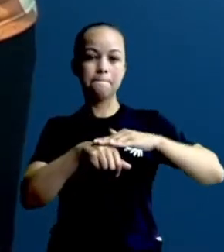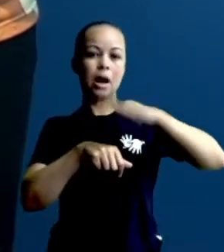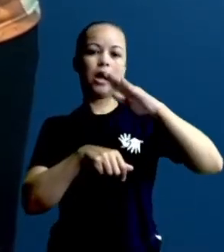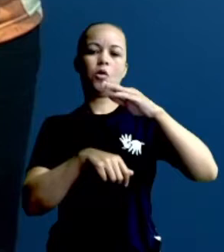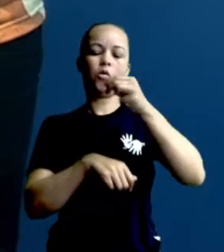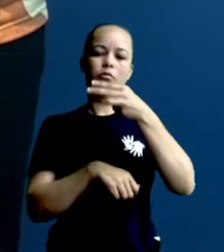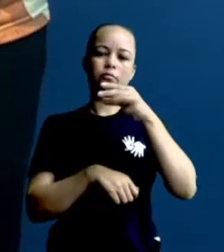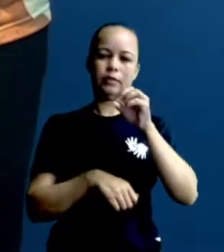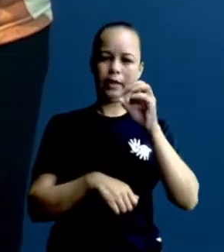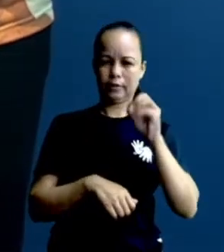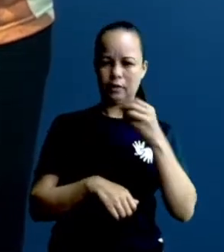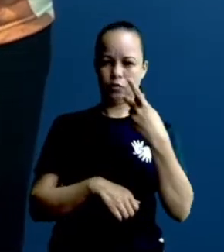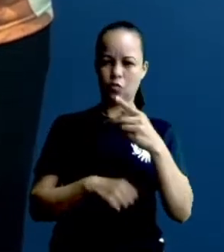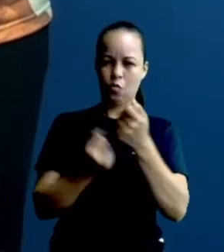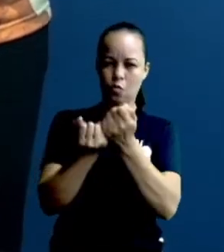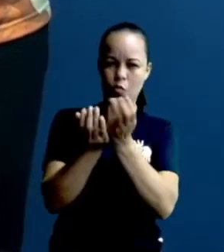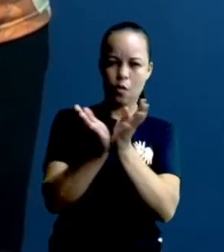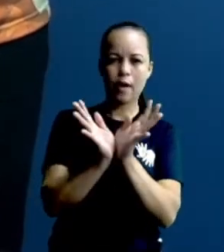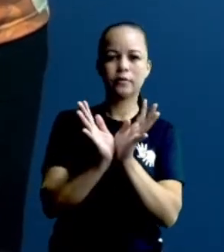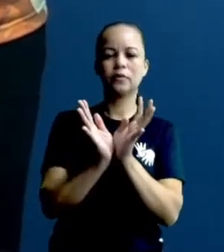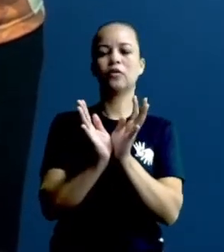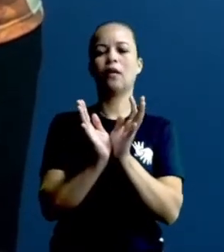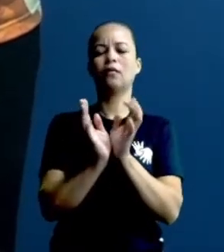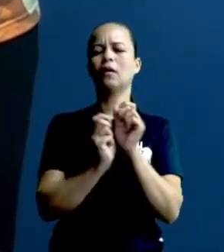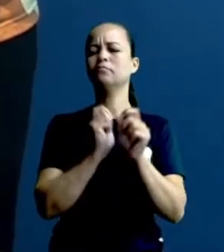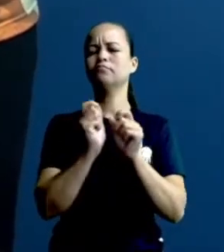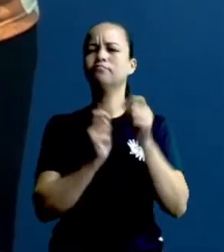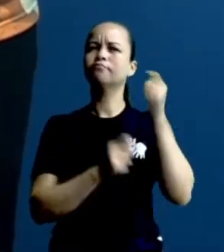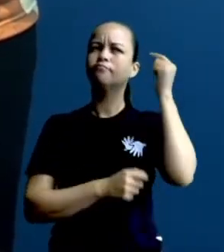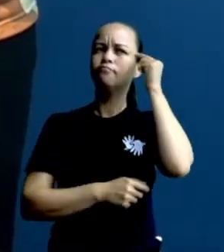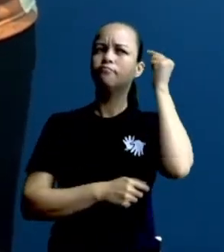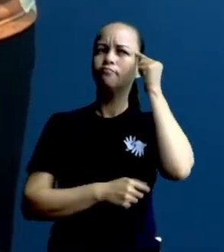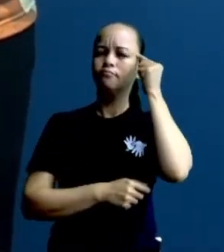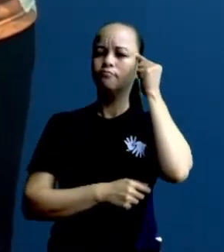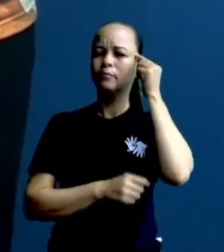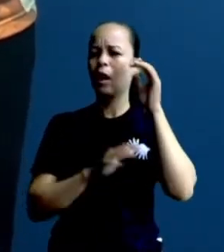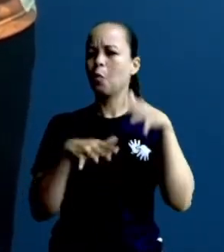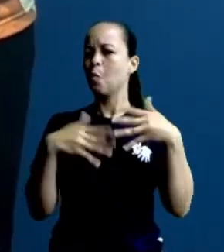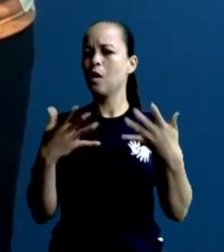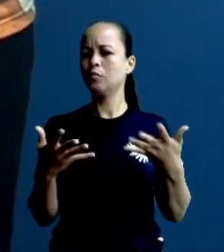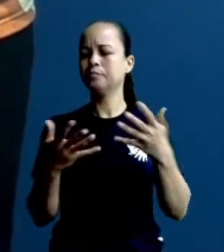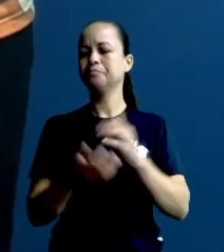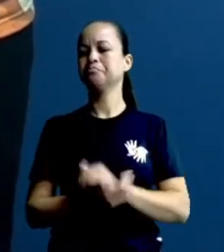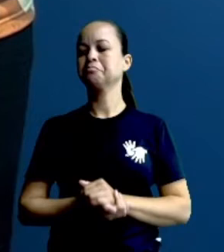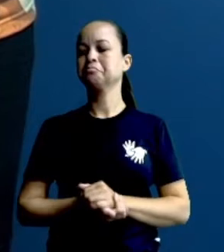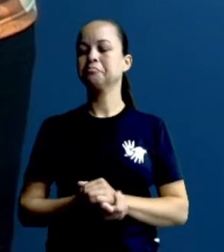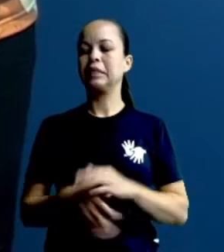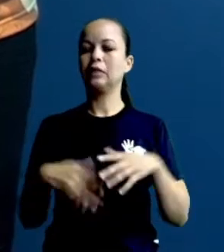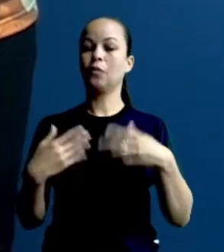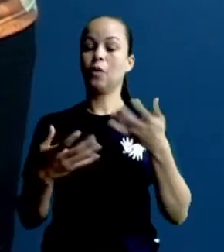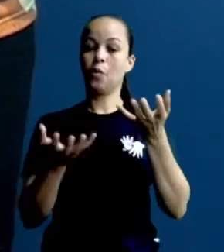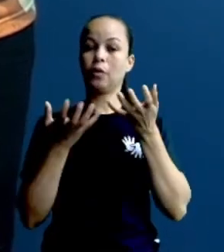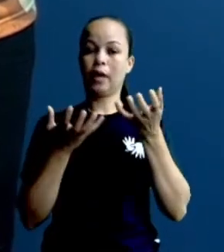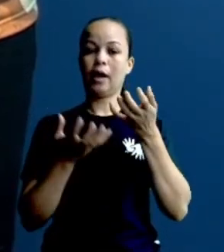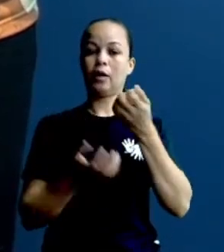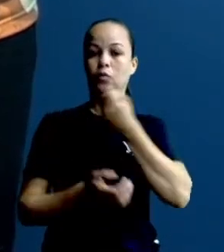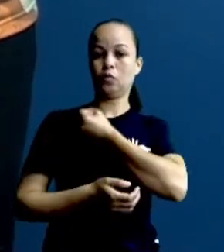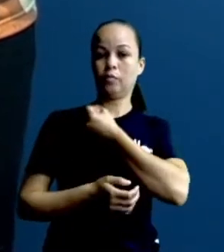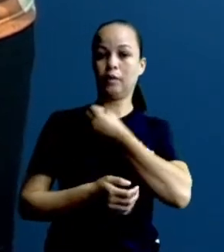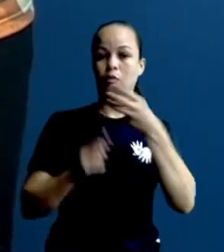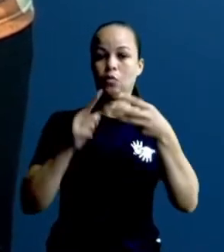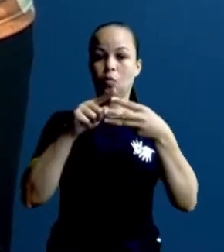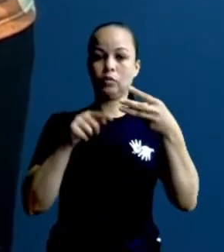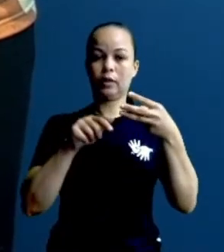Opa! Vamos pensar, tá? Eu quero números com 3 algarismos. Eu falei lá que com